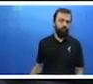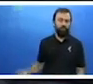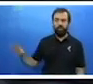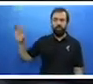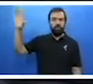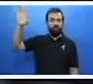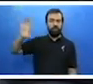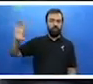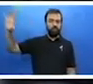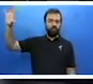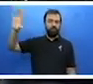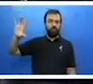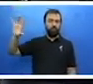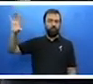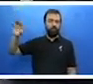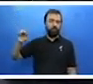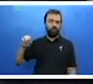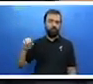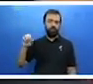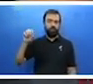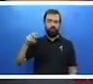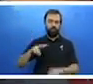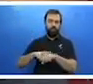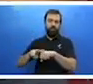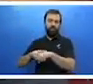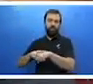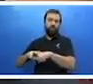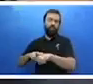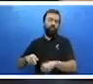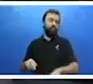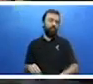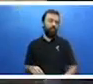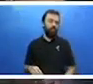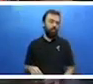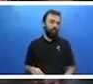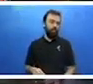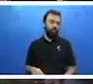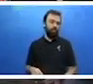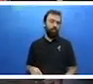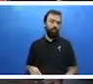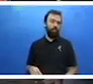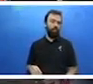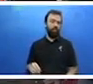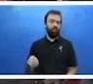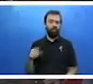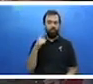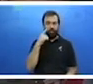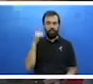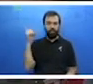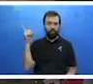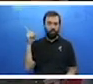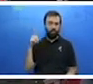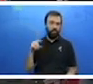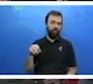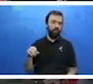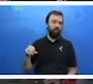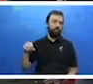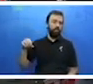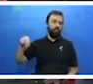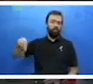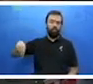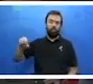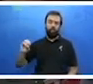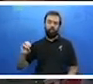é essa? Essa é a região Nordeste. Então, a gente vem na legenda, procura o Nordeste e pinta